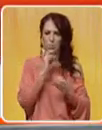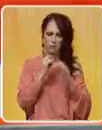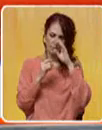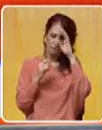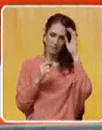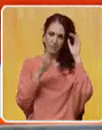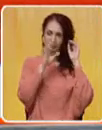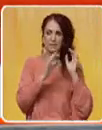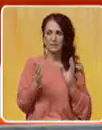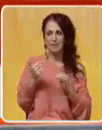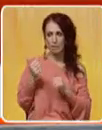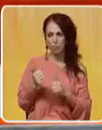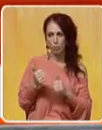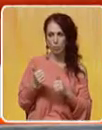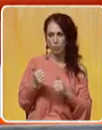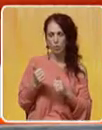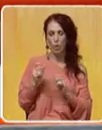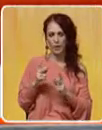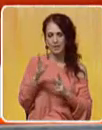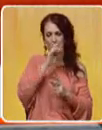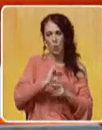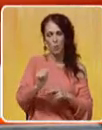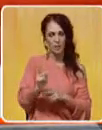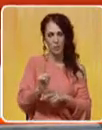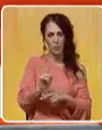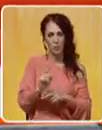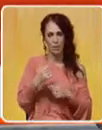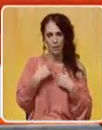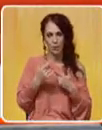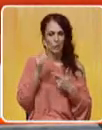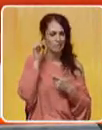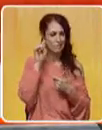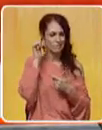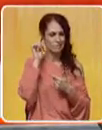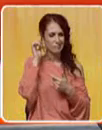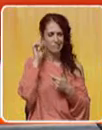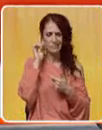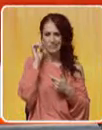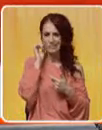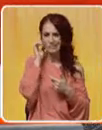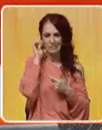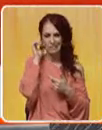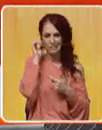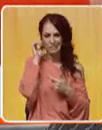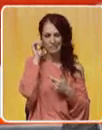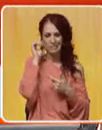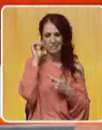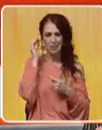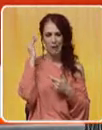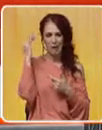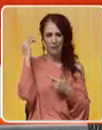mas se é se é a favor de nós podes se é contra nós não eu até estou a coçar a orelha porque é a favor tenha orelha